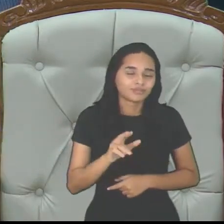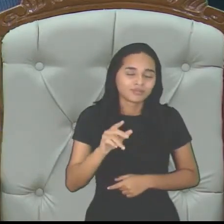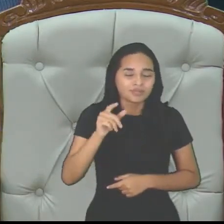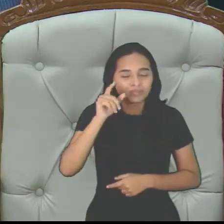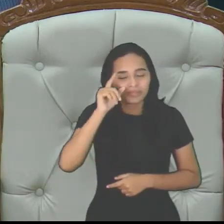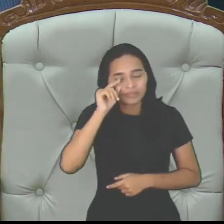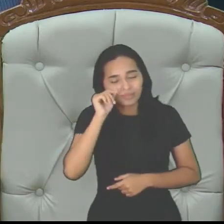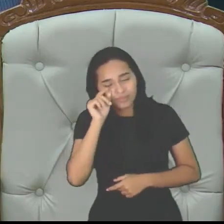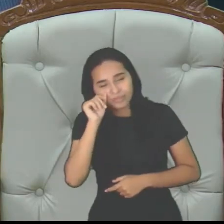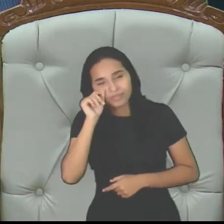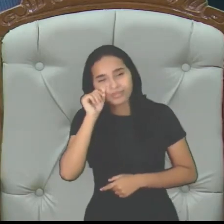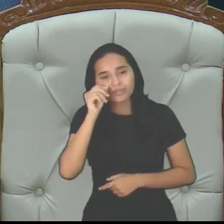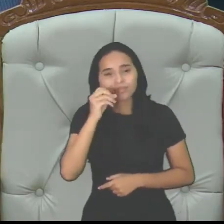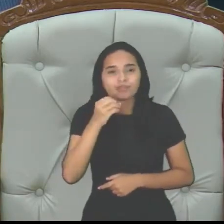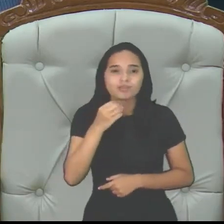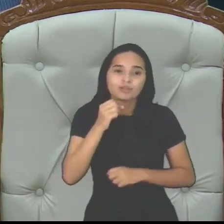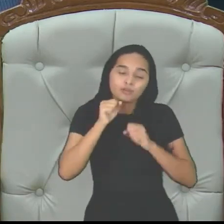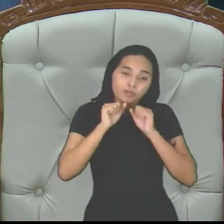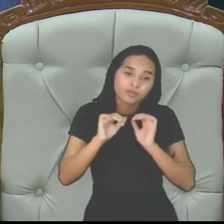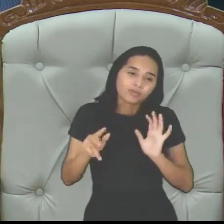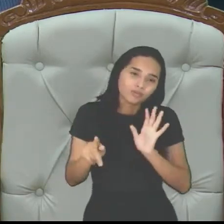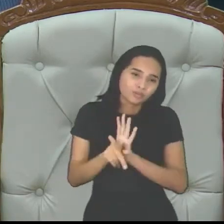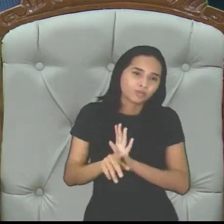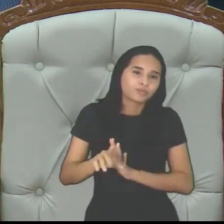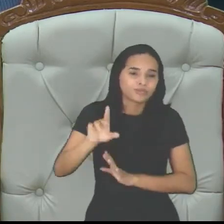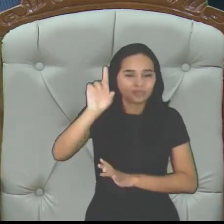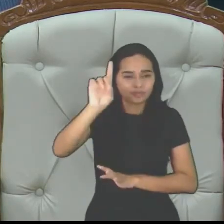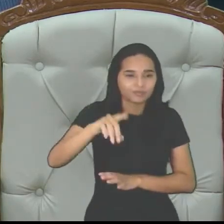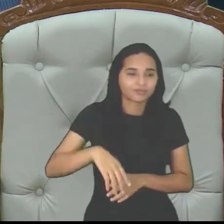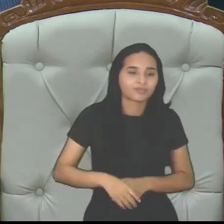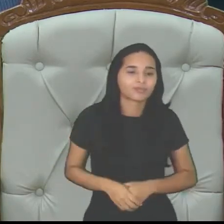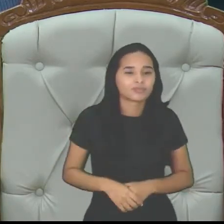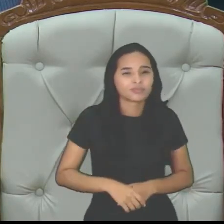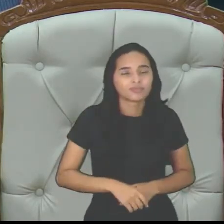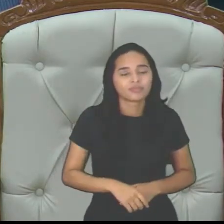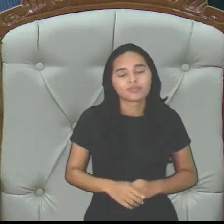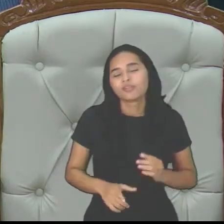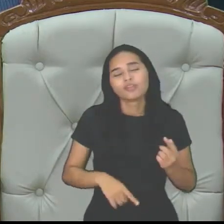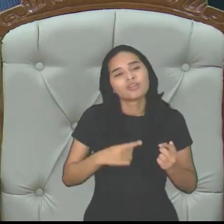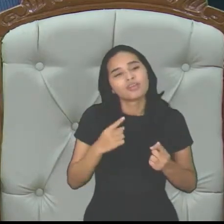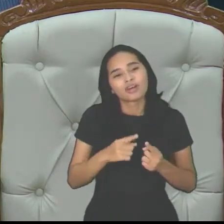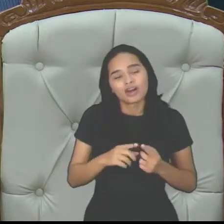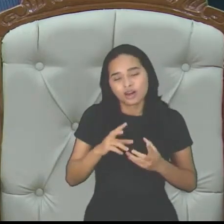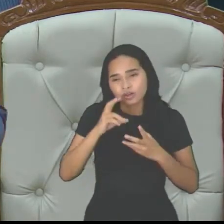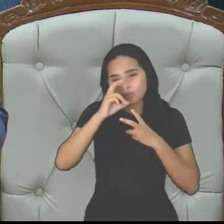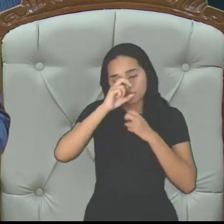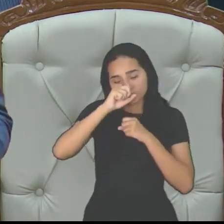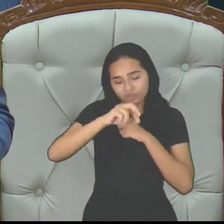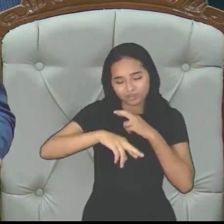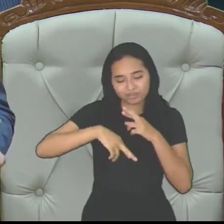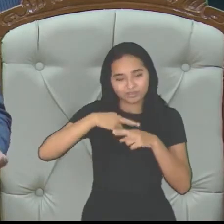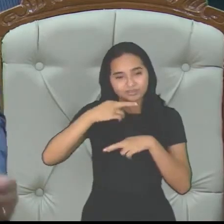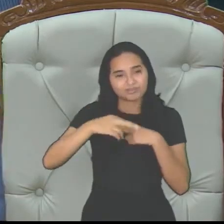um benefício dado por Deus. Para quê? Para recuperarmos as nossas